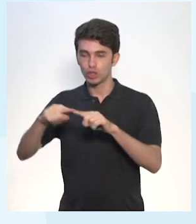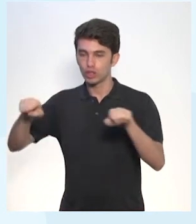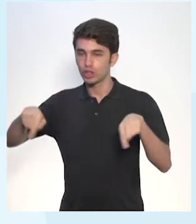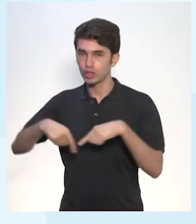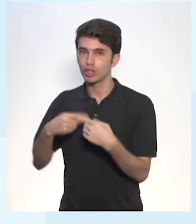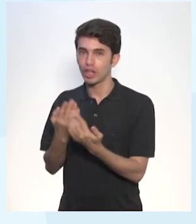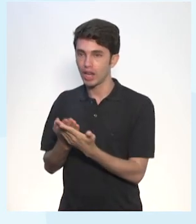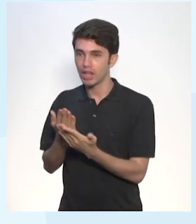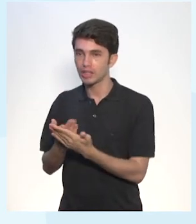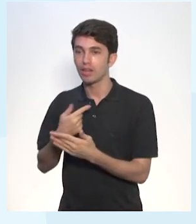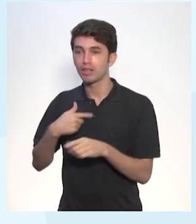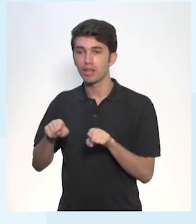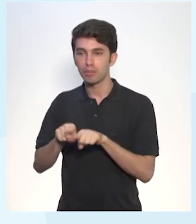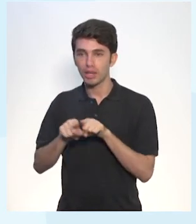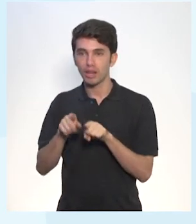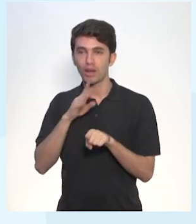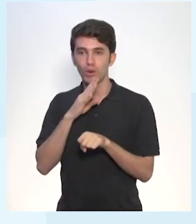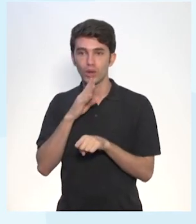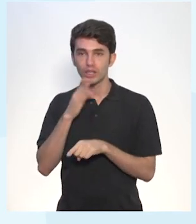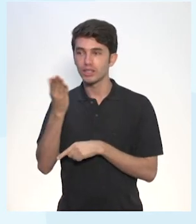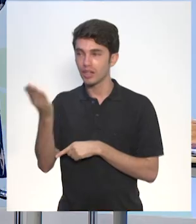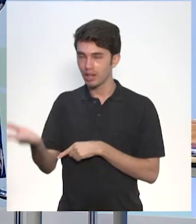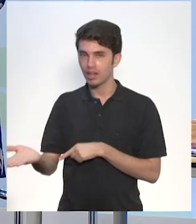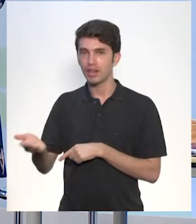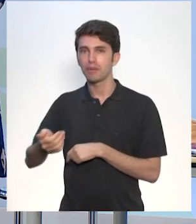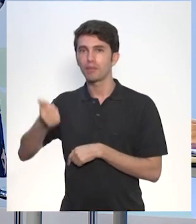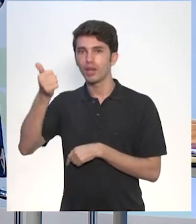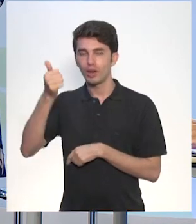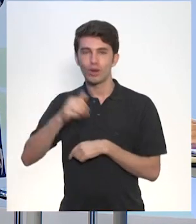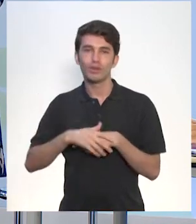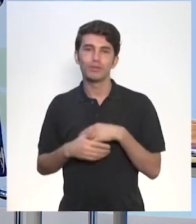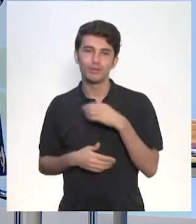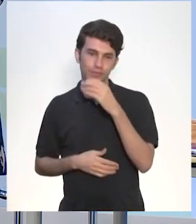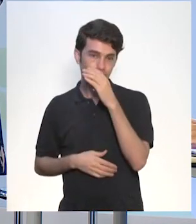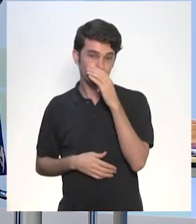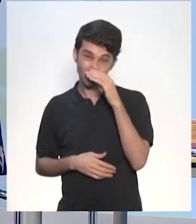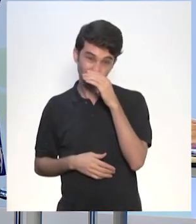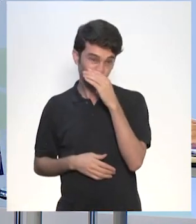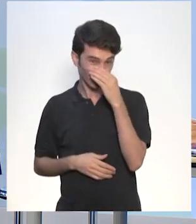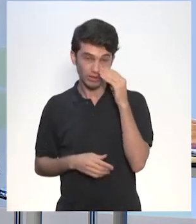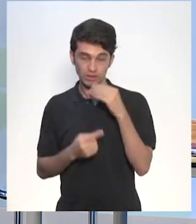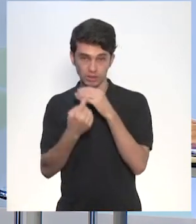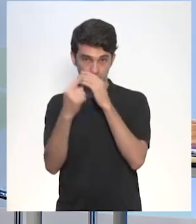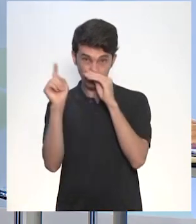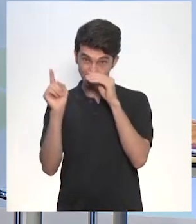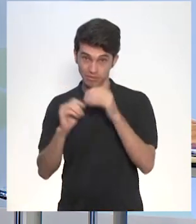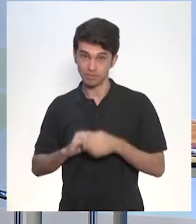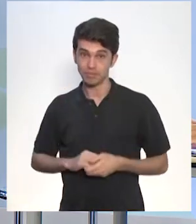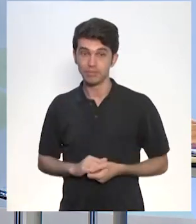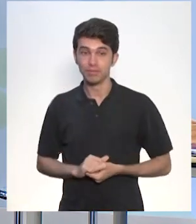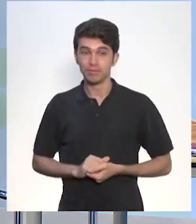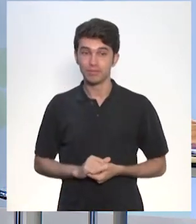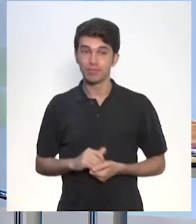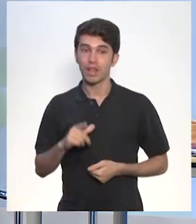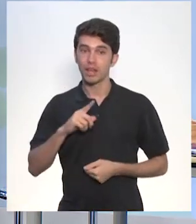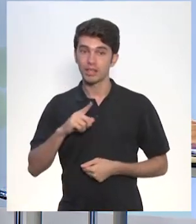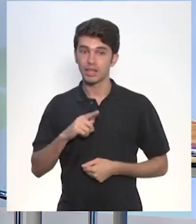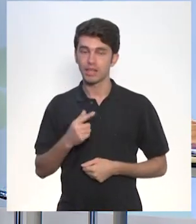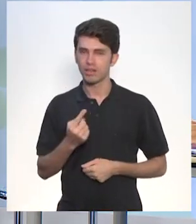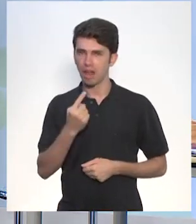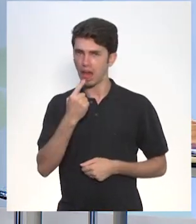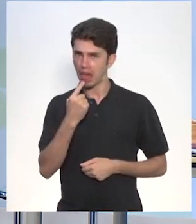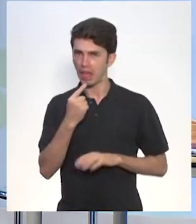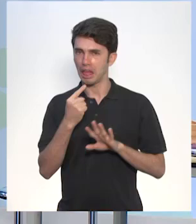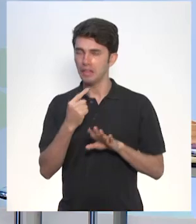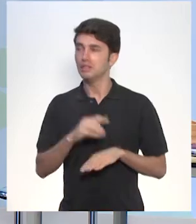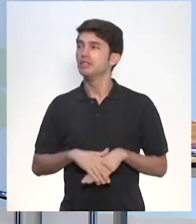quais são as alegrias e as tristezas desse colega. E, por último, tem lá a questão do nojo, já que